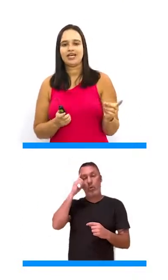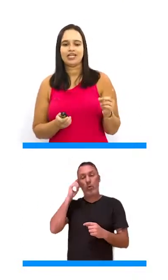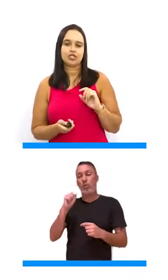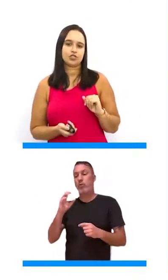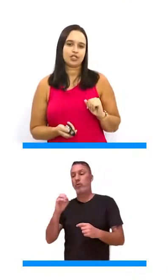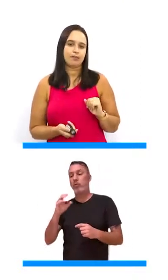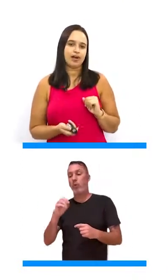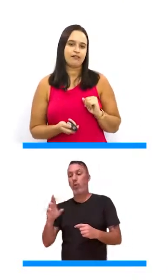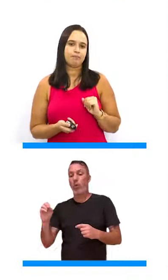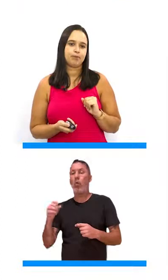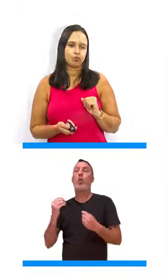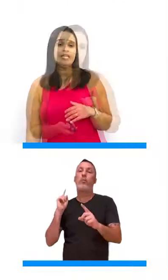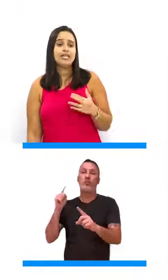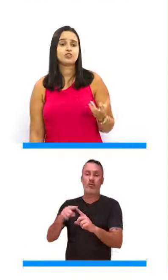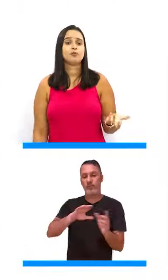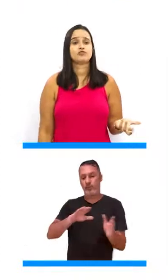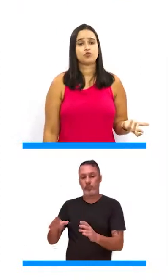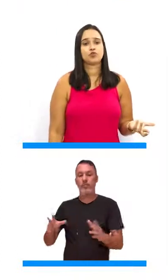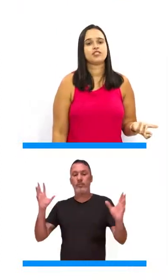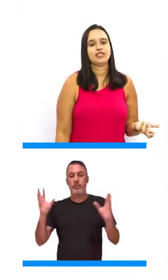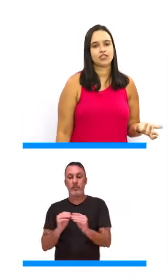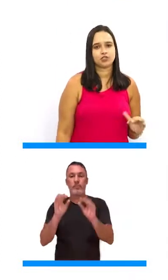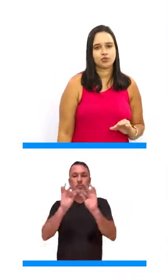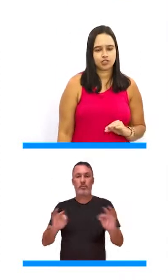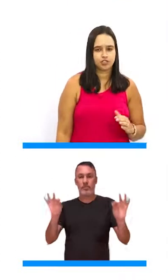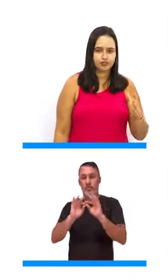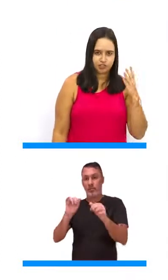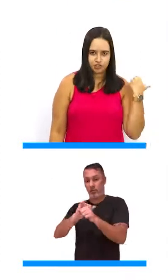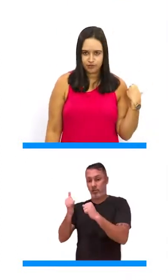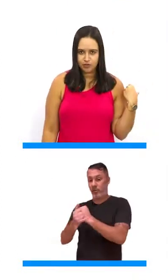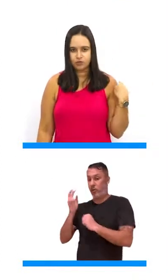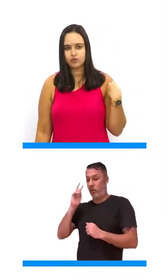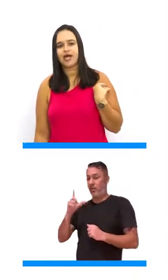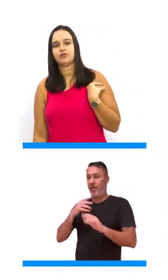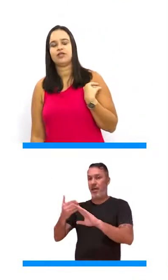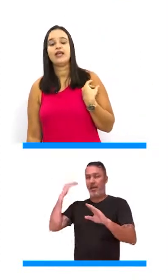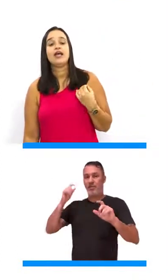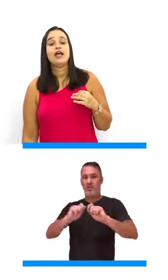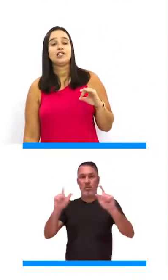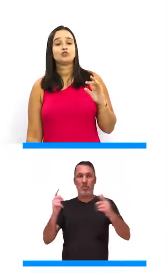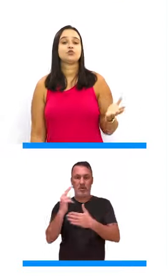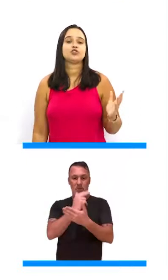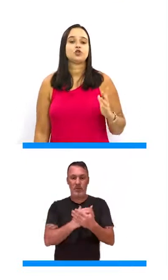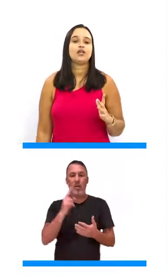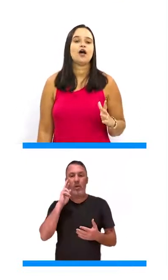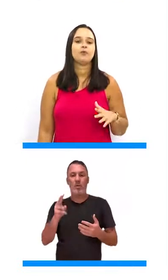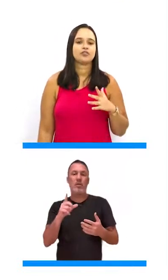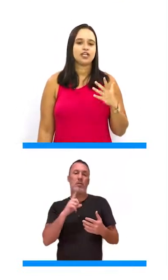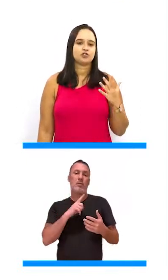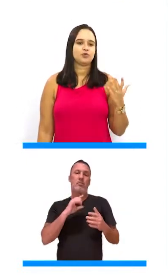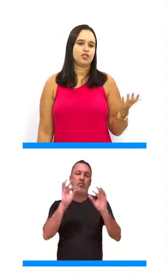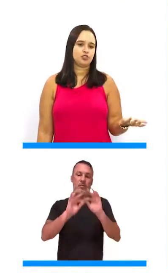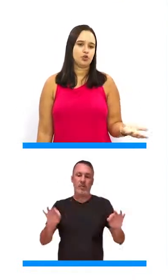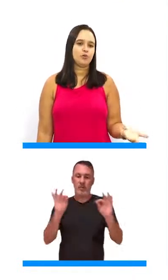uma característica da palavra pronto. E sobre as funções sintáticas do adjetivo que a gente viu lá no quadro, né? Adjunto adnominal, por